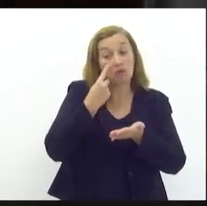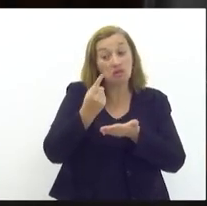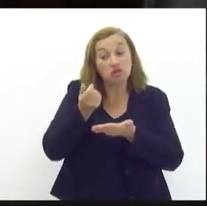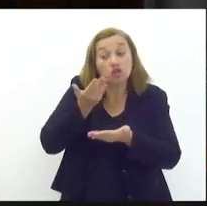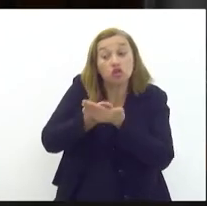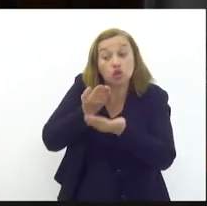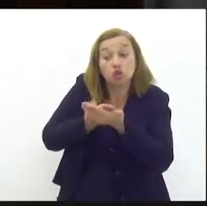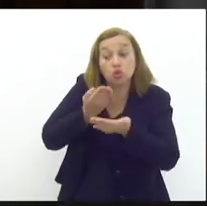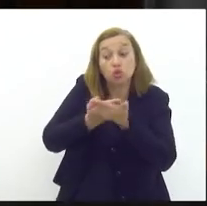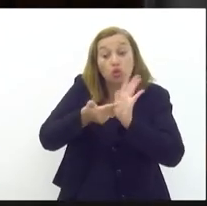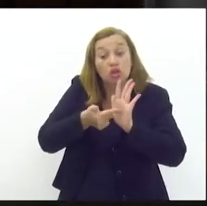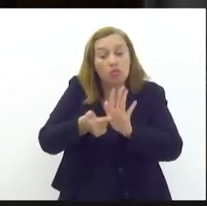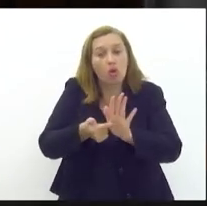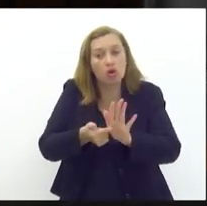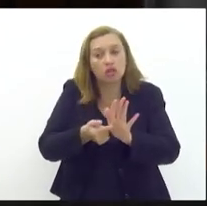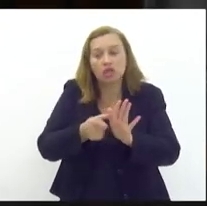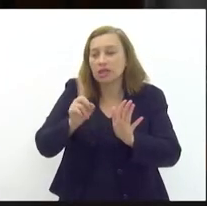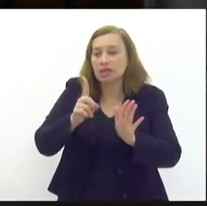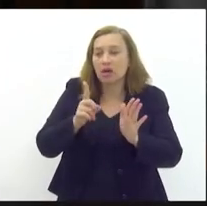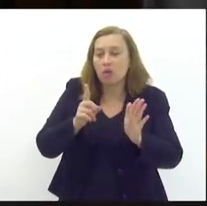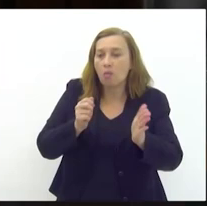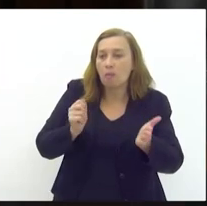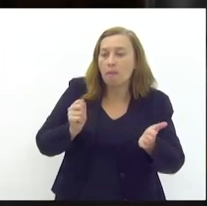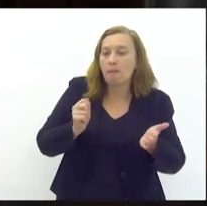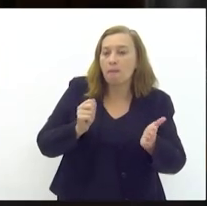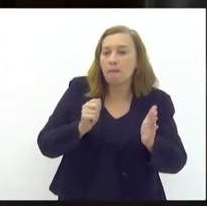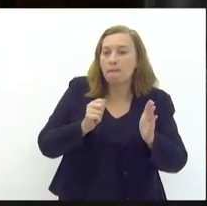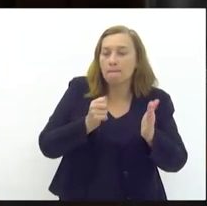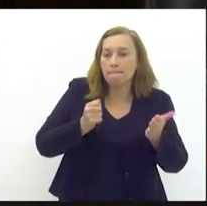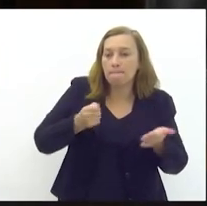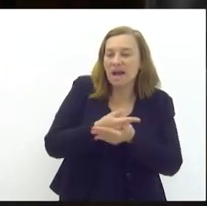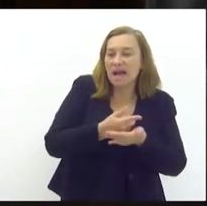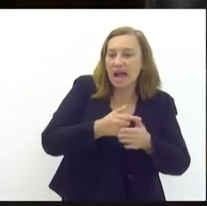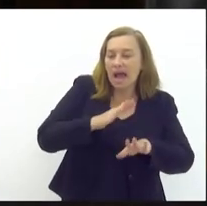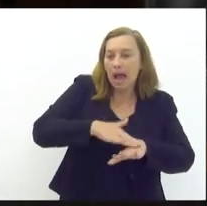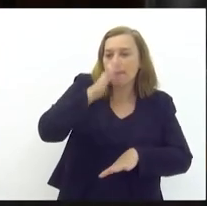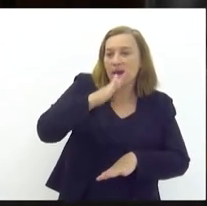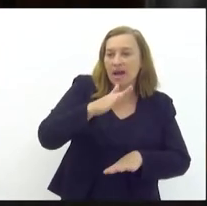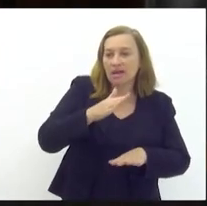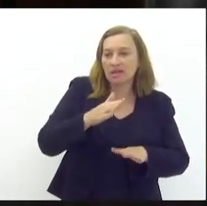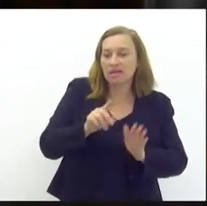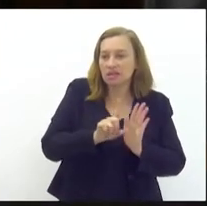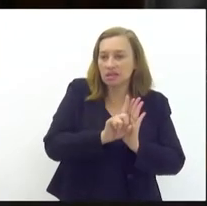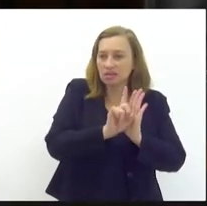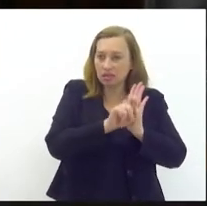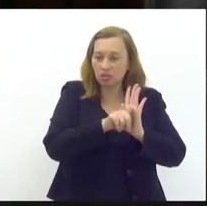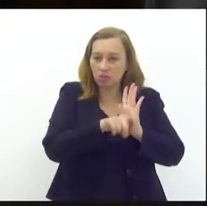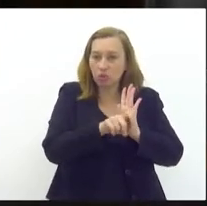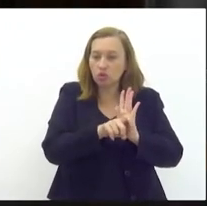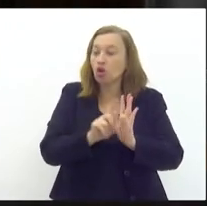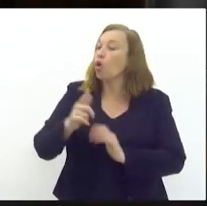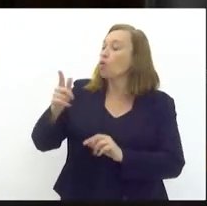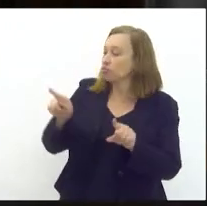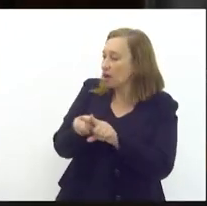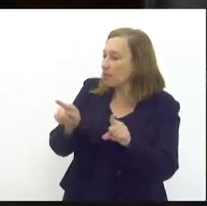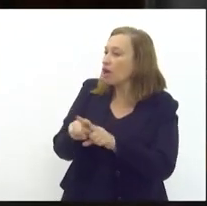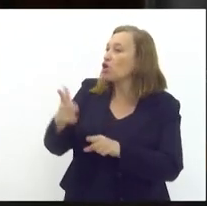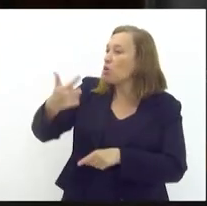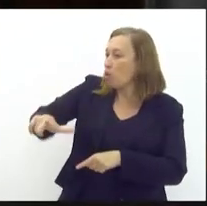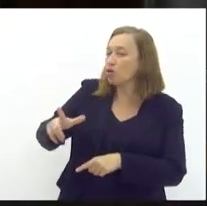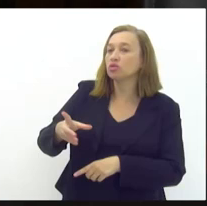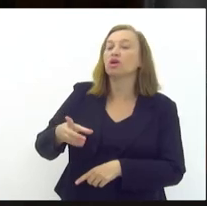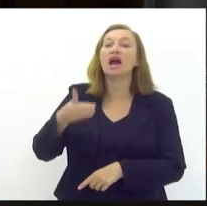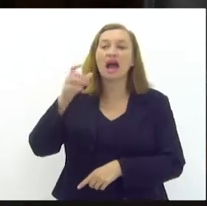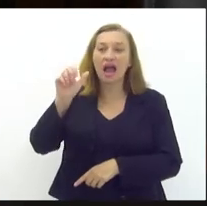que não aumentam a carga tributária é um segundo ponto que o deputado André Correia falou e é muito importante